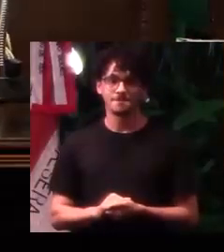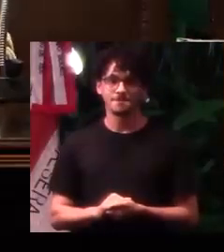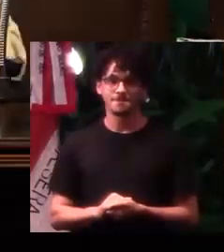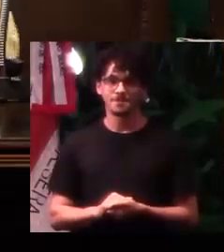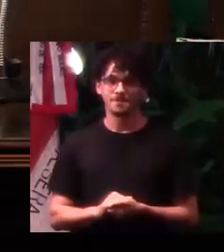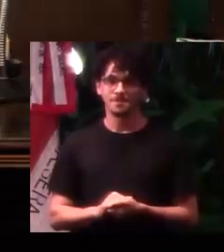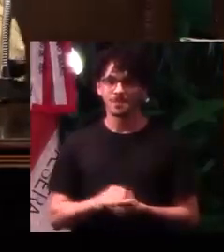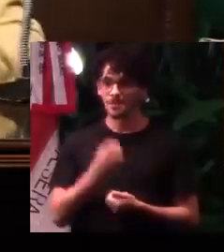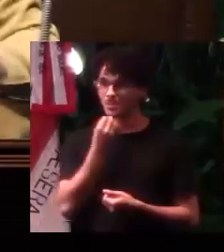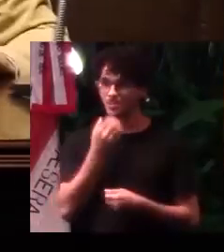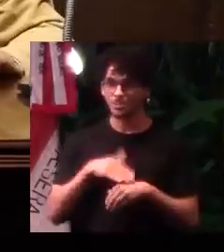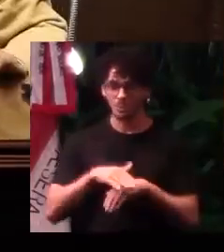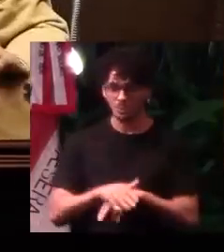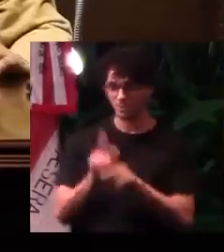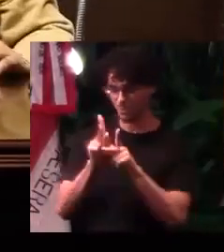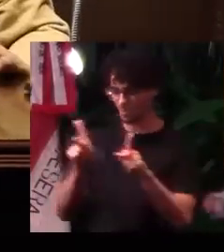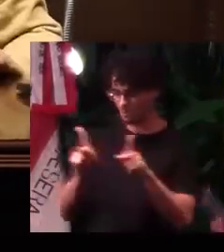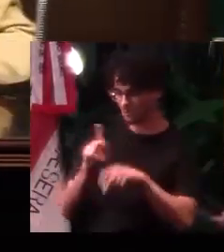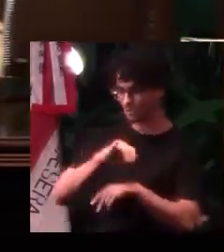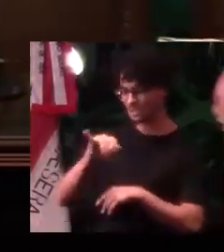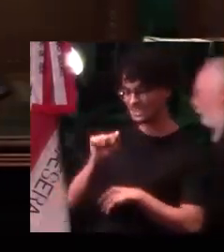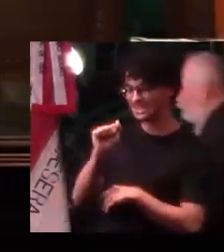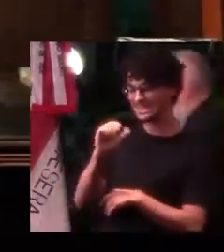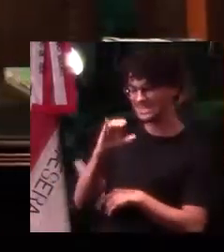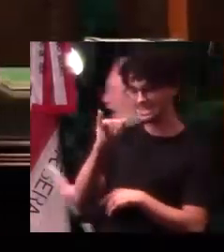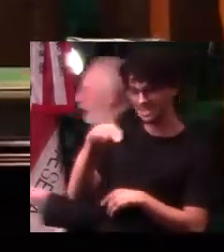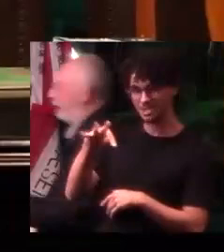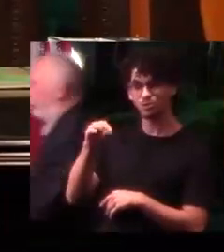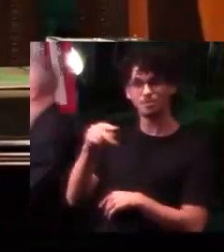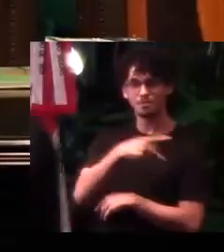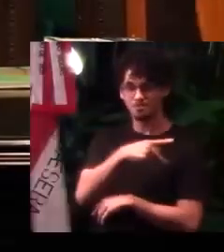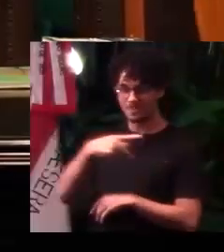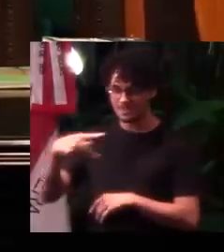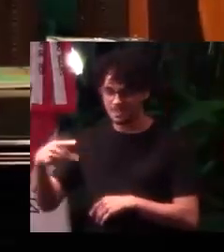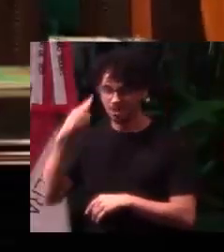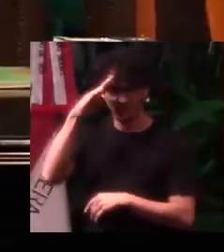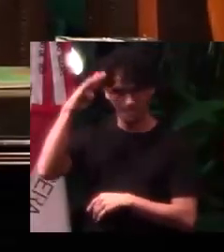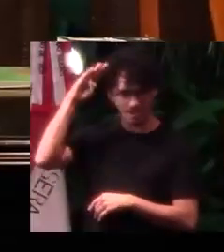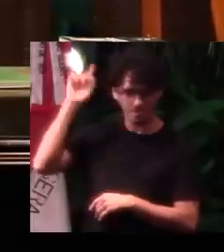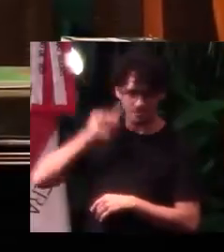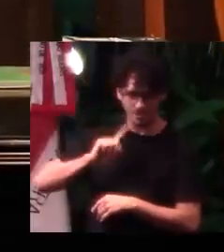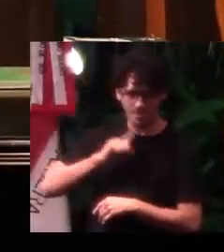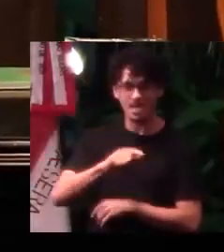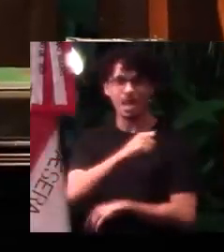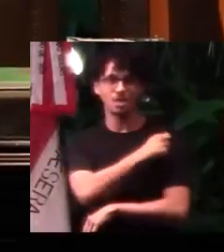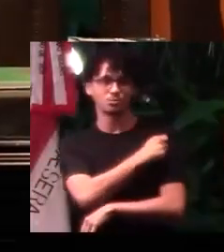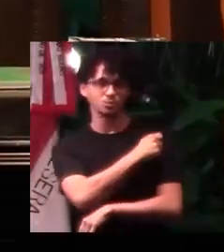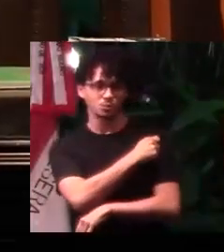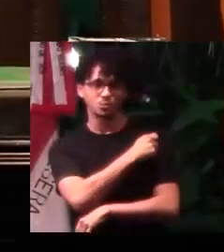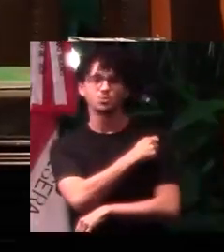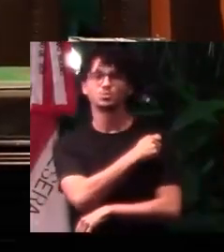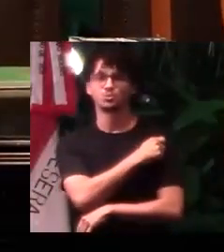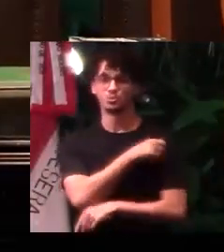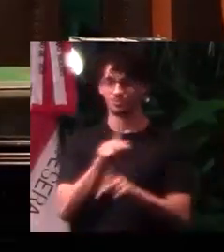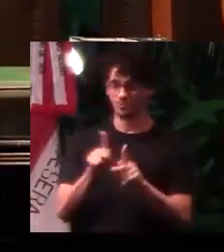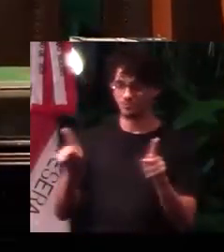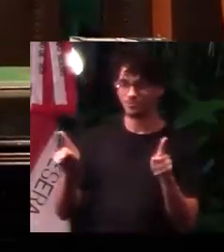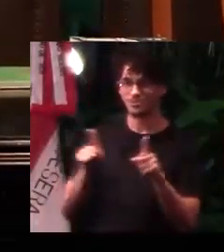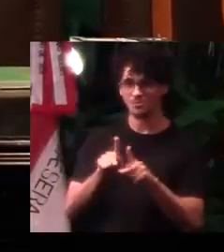Boa noite ao professor Jacinto Brandão, presidente da academia, alunos, alunas,